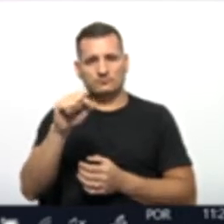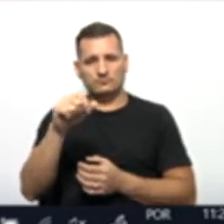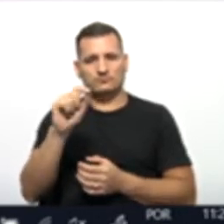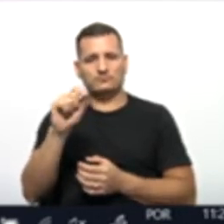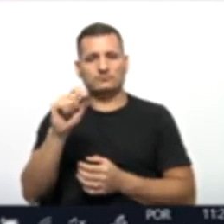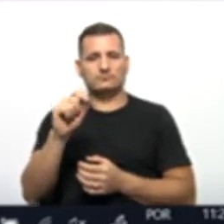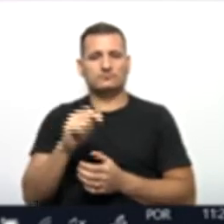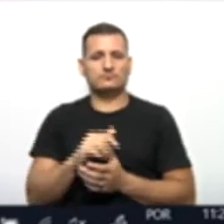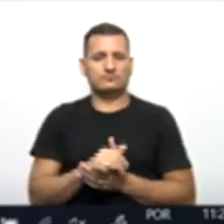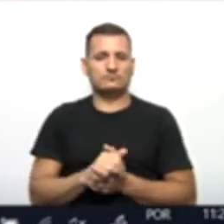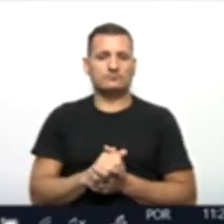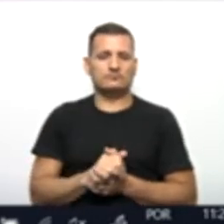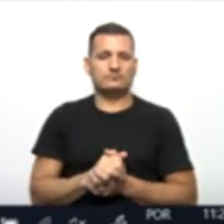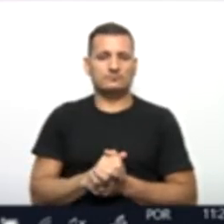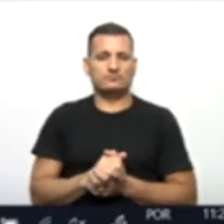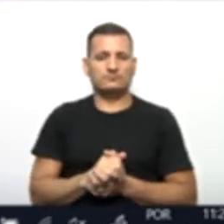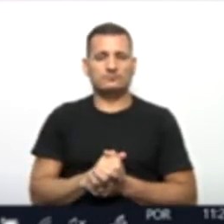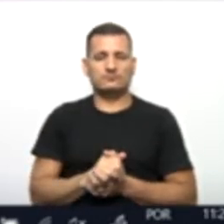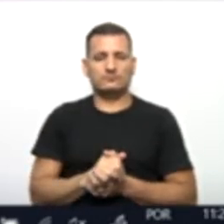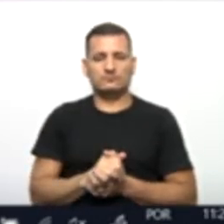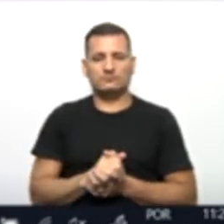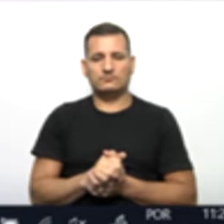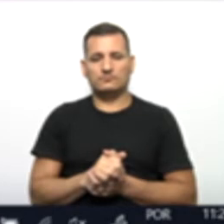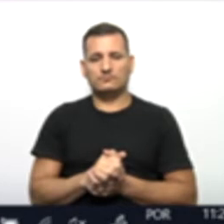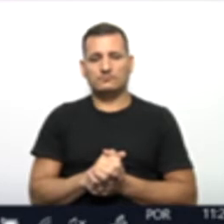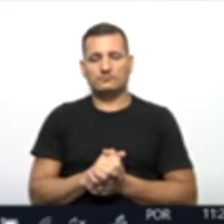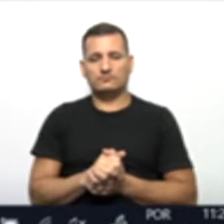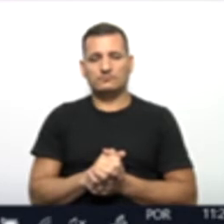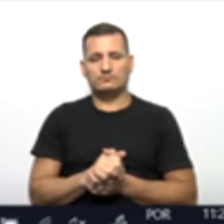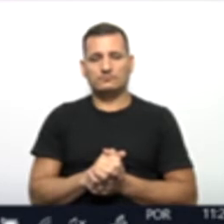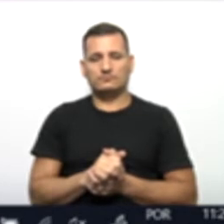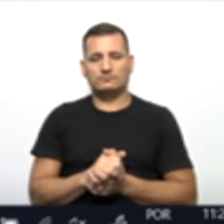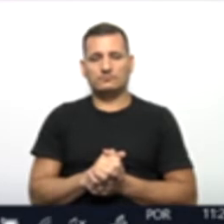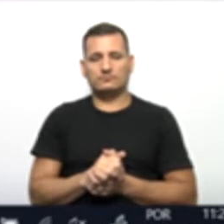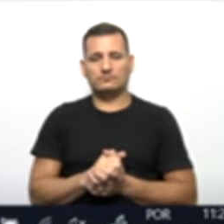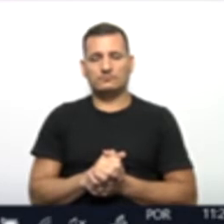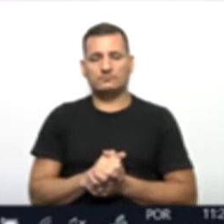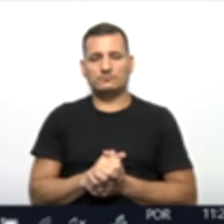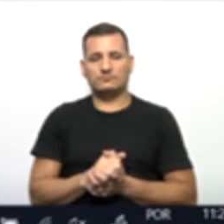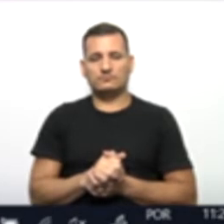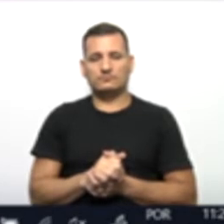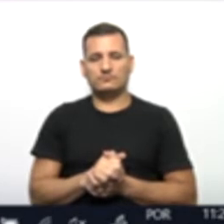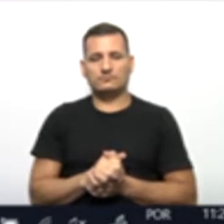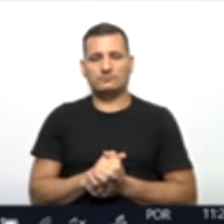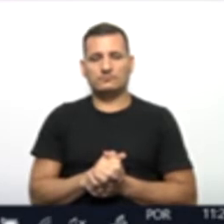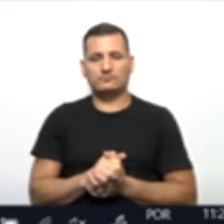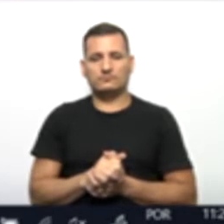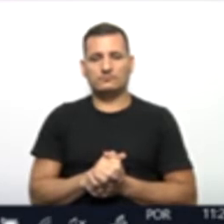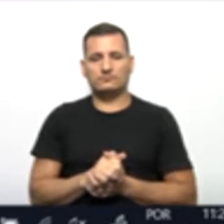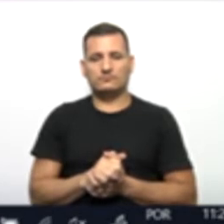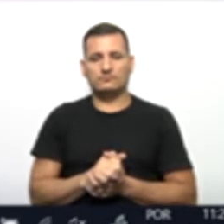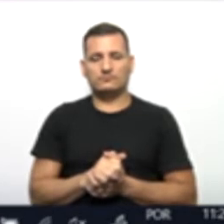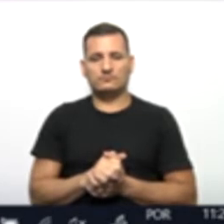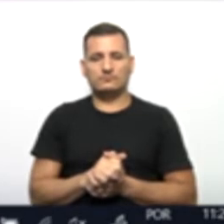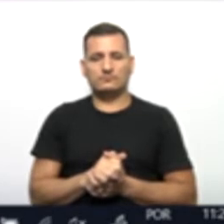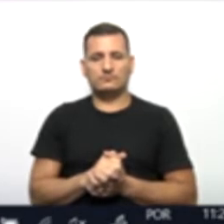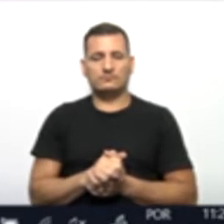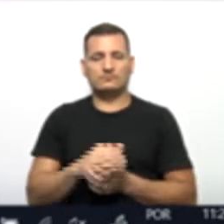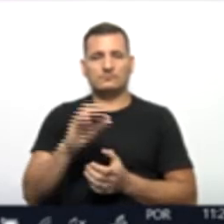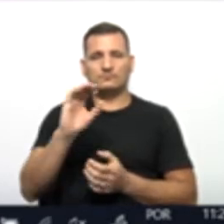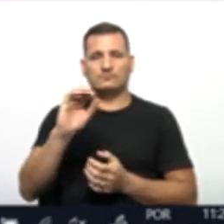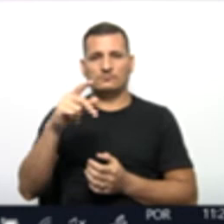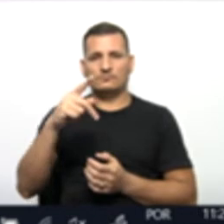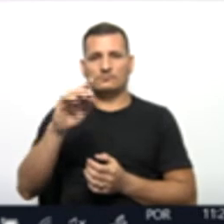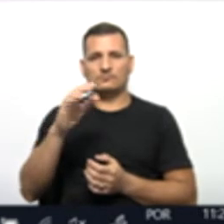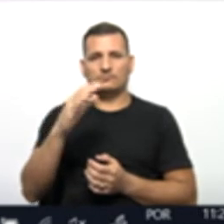aqui novamente colocar só palavra teste dentro da